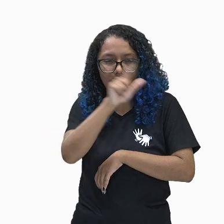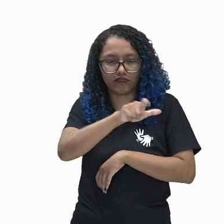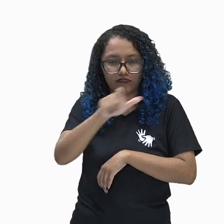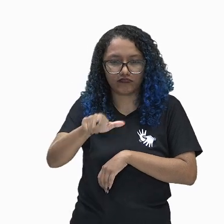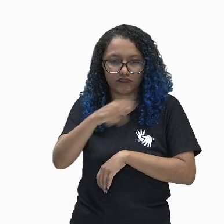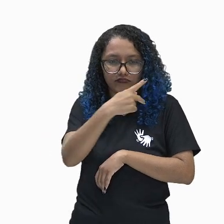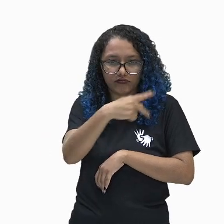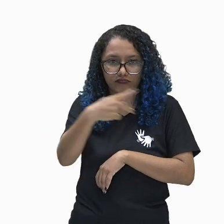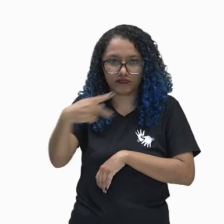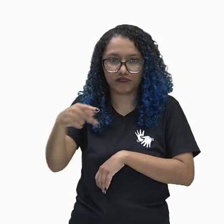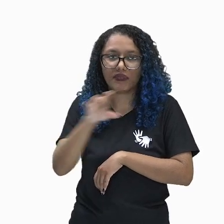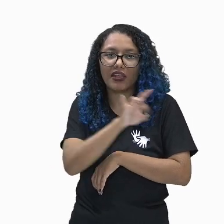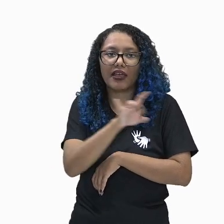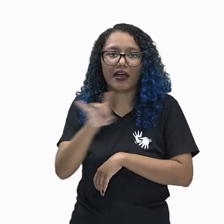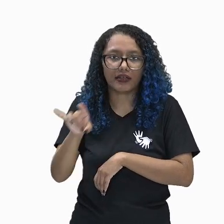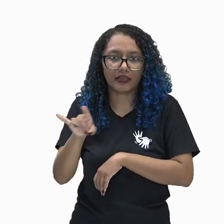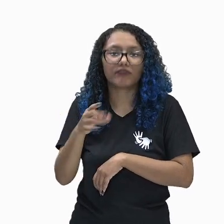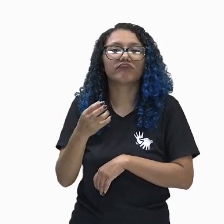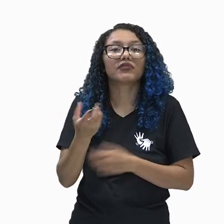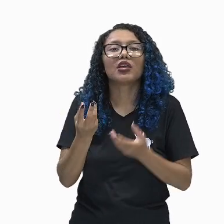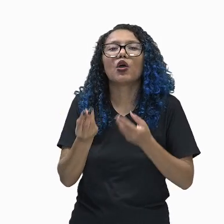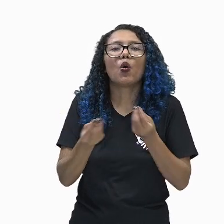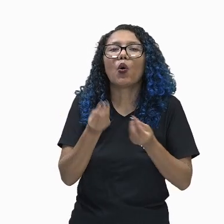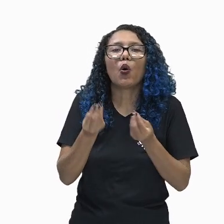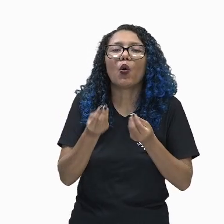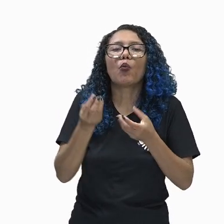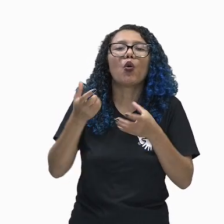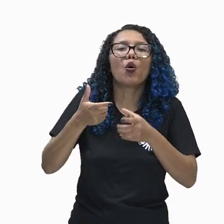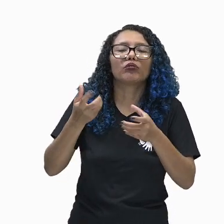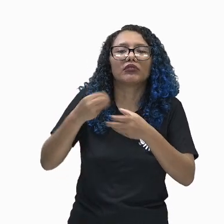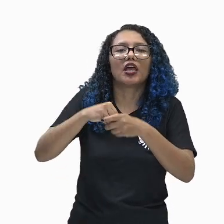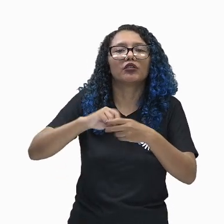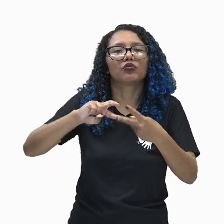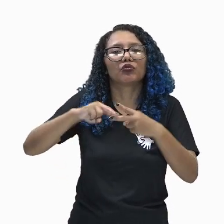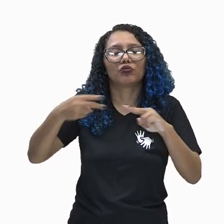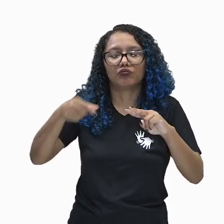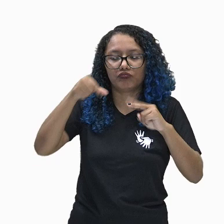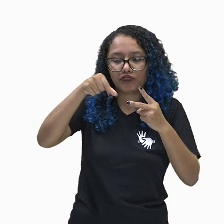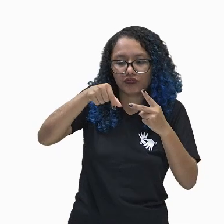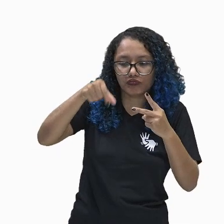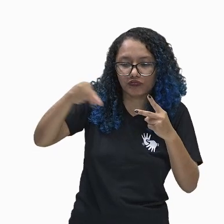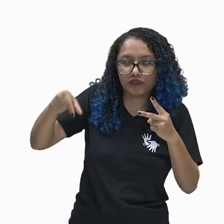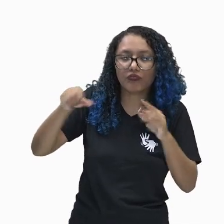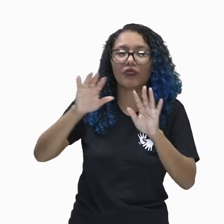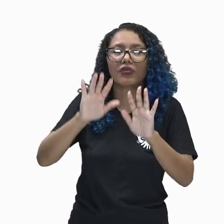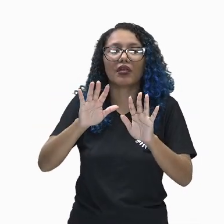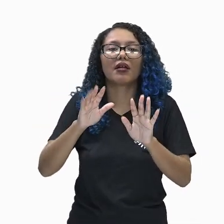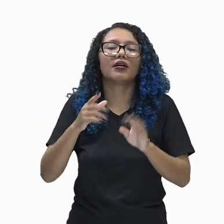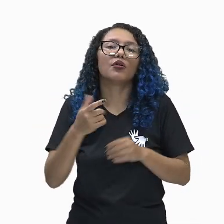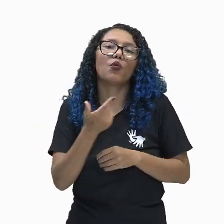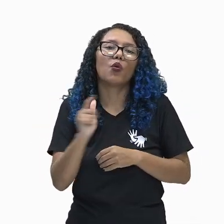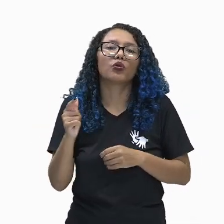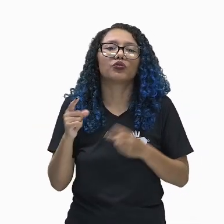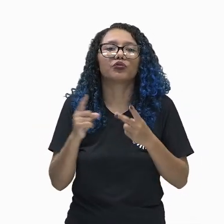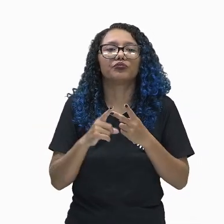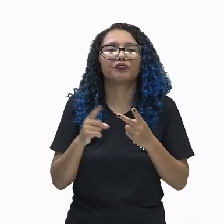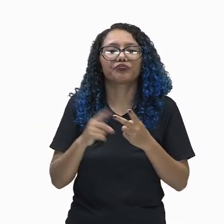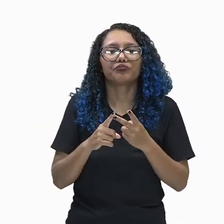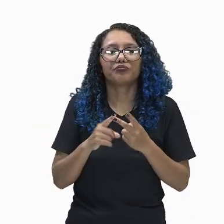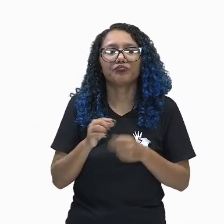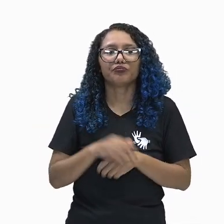elas estão expressas no gene. Mas, preciso apresentar o próximo conceito aí. Os